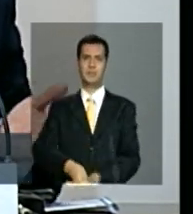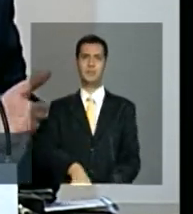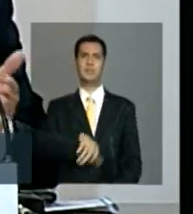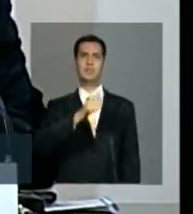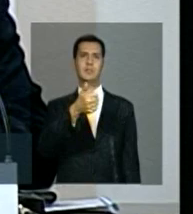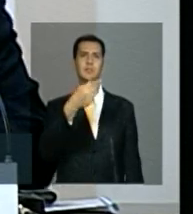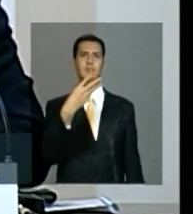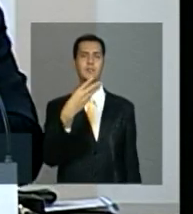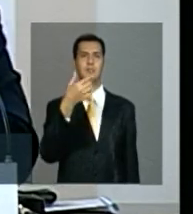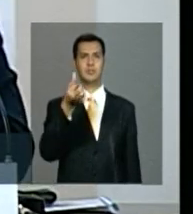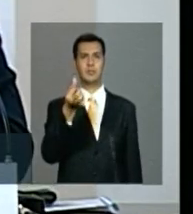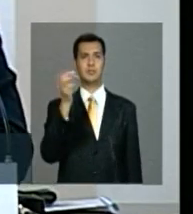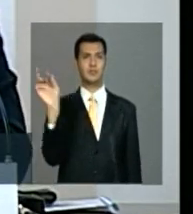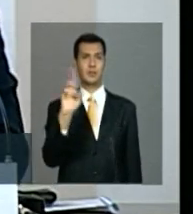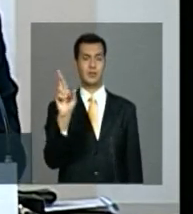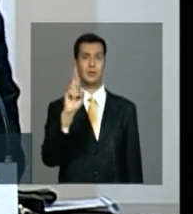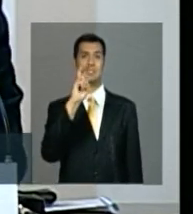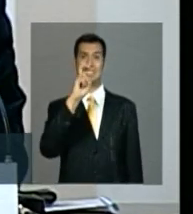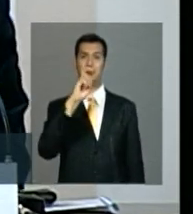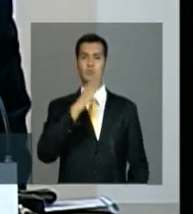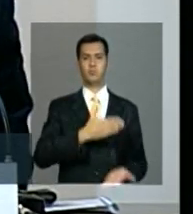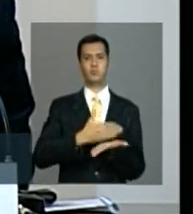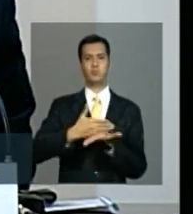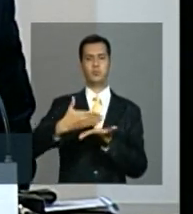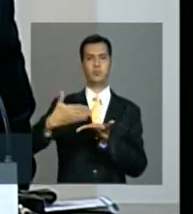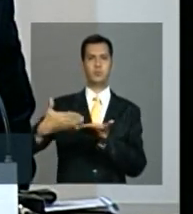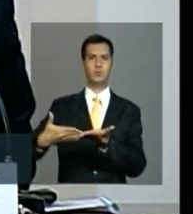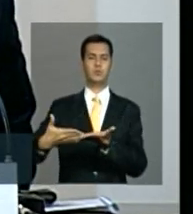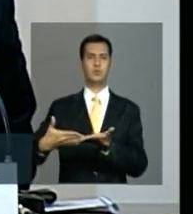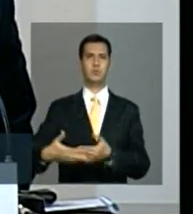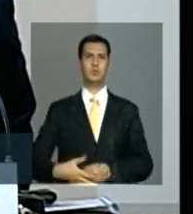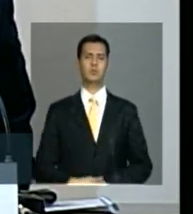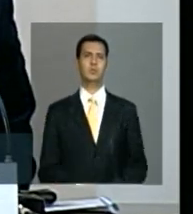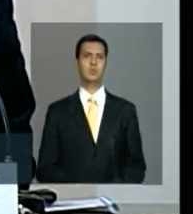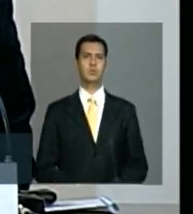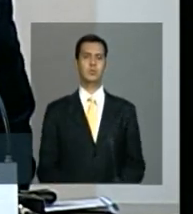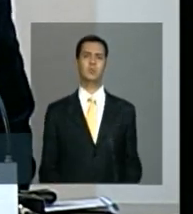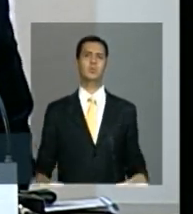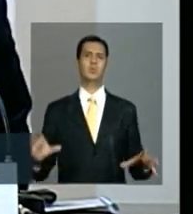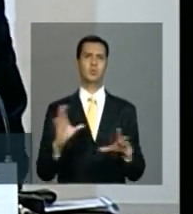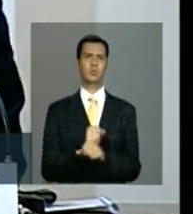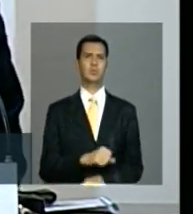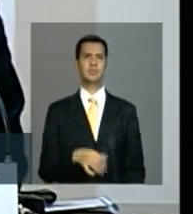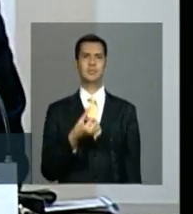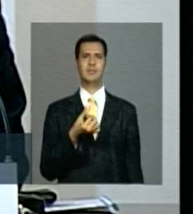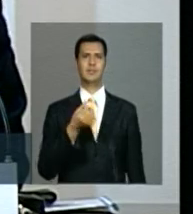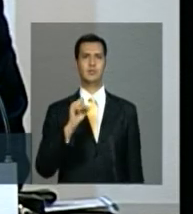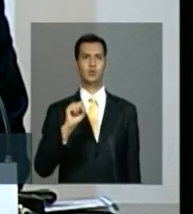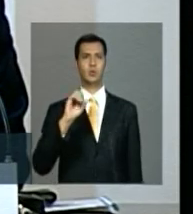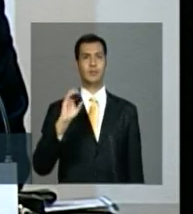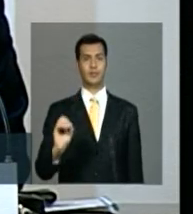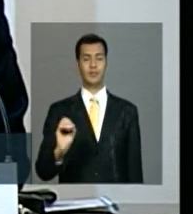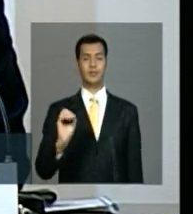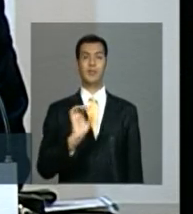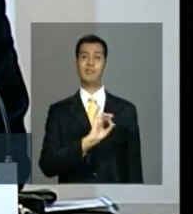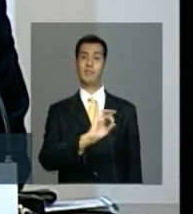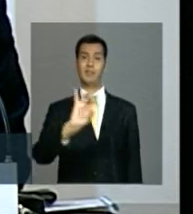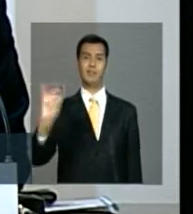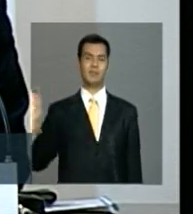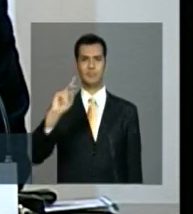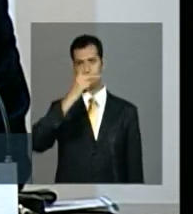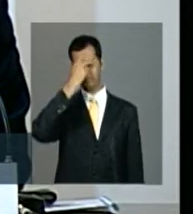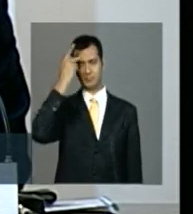parcelas de R 136 nós chegamos Aos aos 680 por cada agricultor que